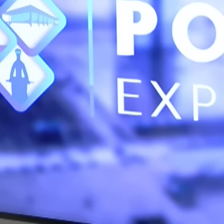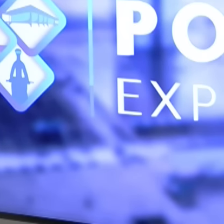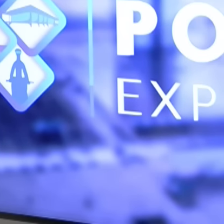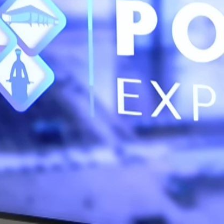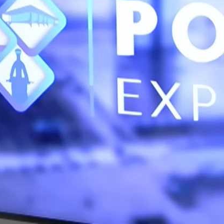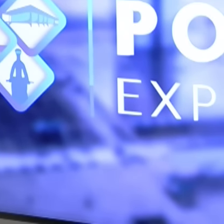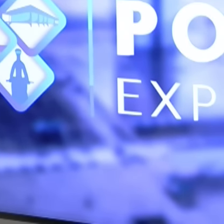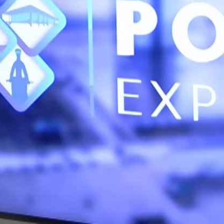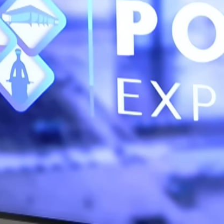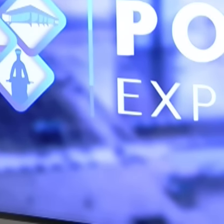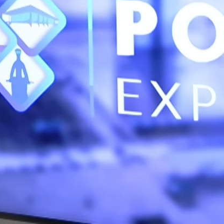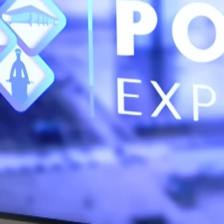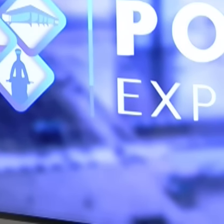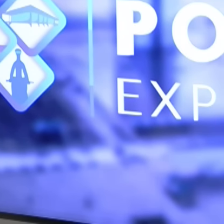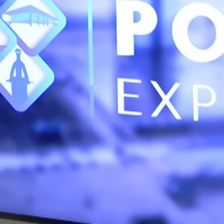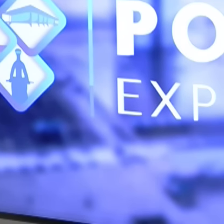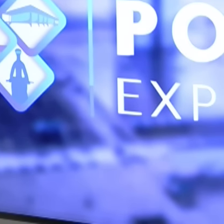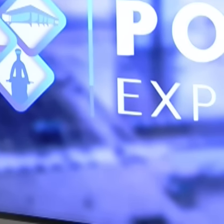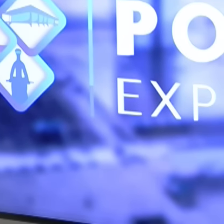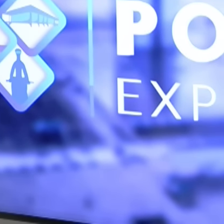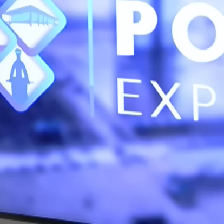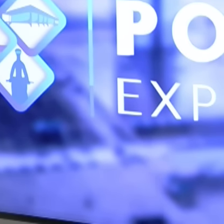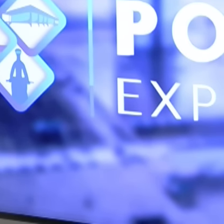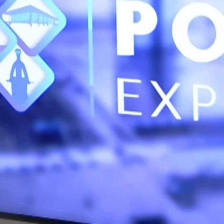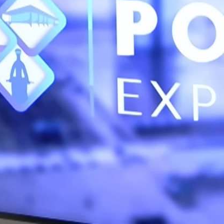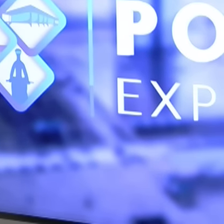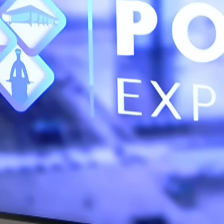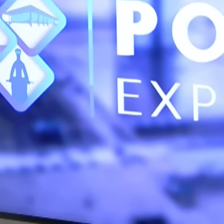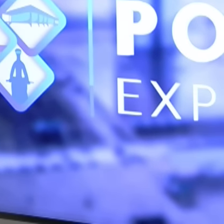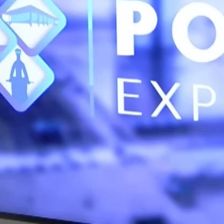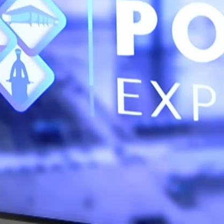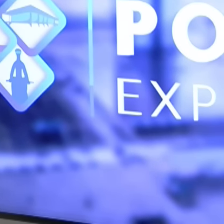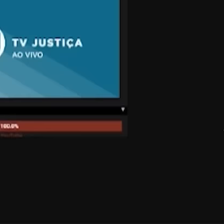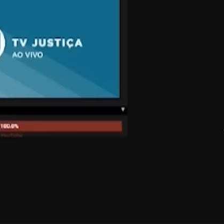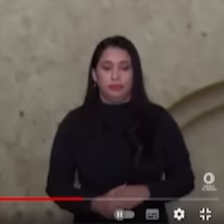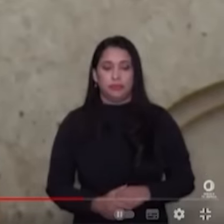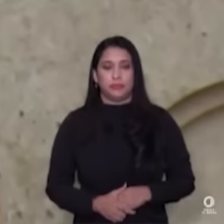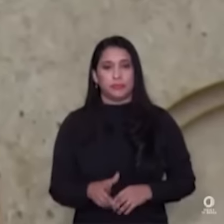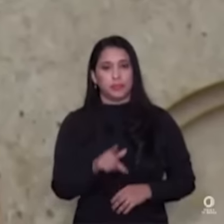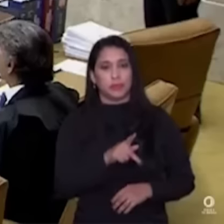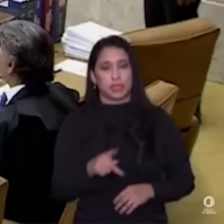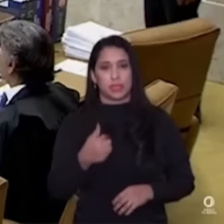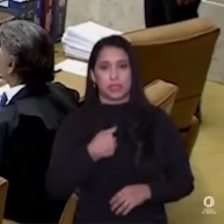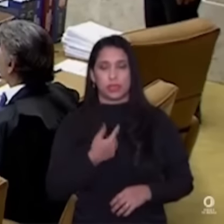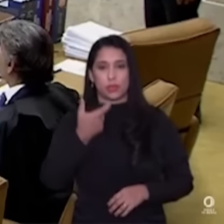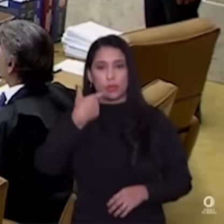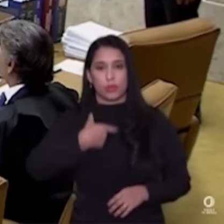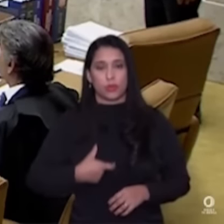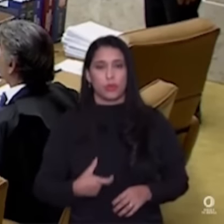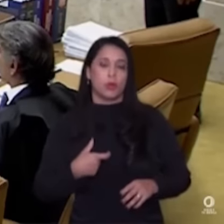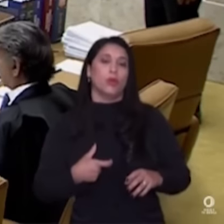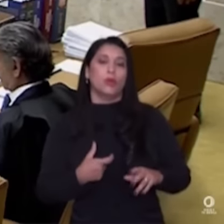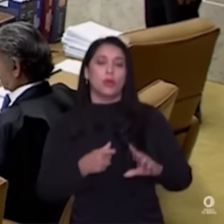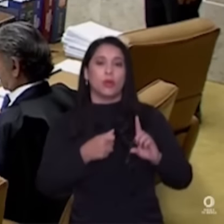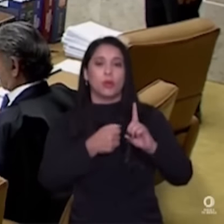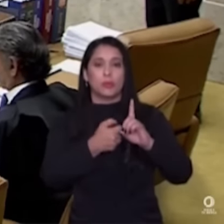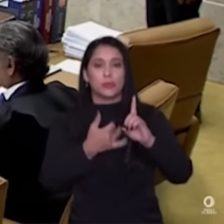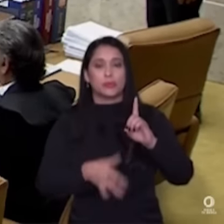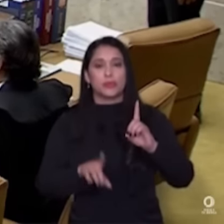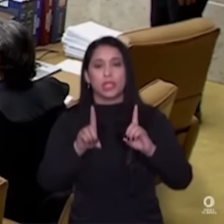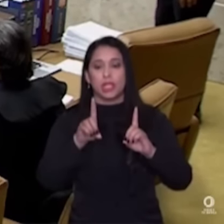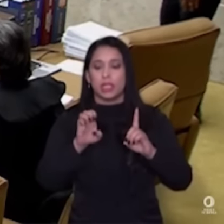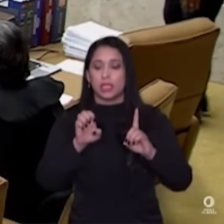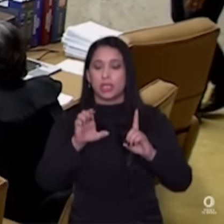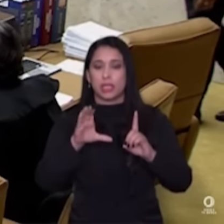Moraes. E a gente continua no tema aqui, vamos para essa declaração do Gilmar Mendes. Sou de decano desta casa, acredito que